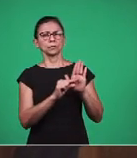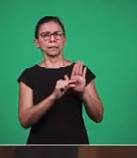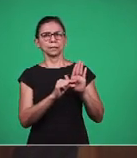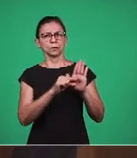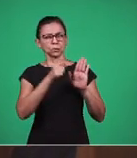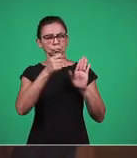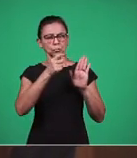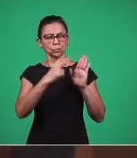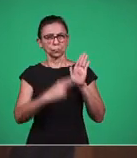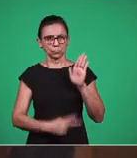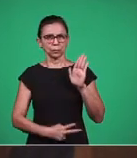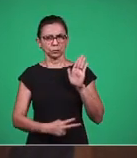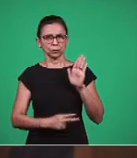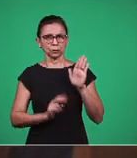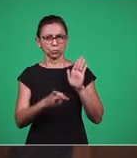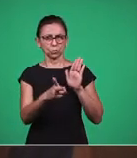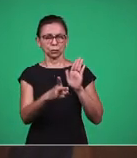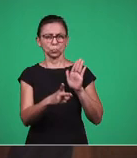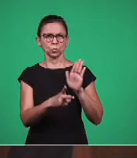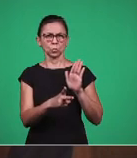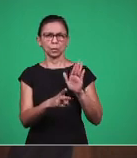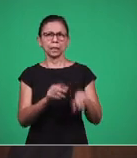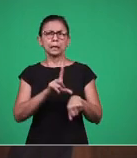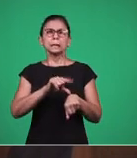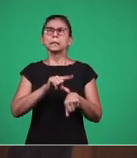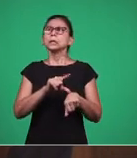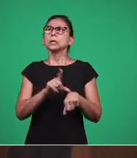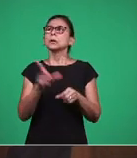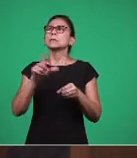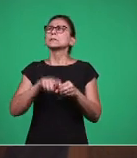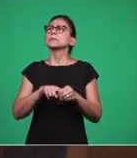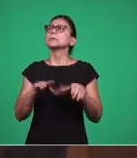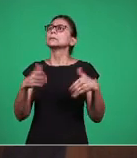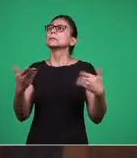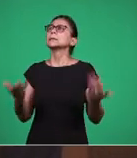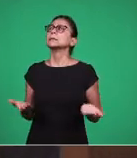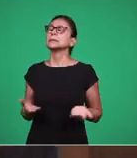hora? Então, houve um grupo que disse que Jesus vinha em